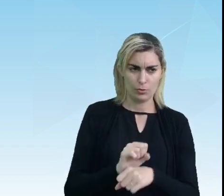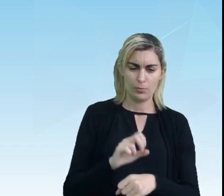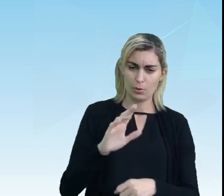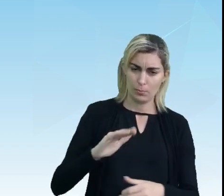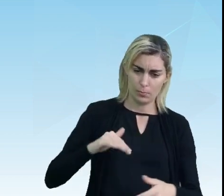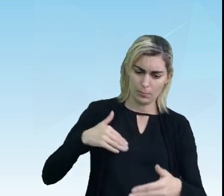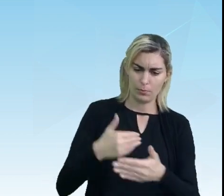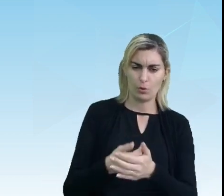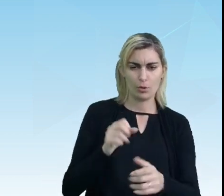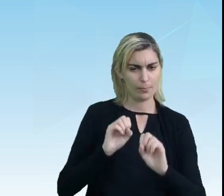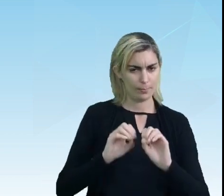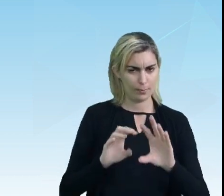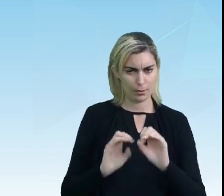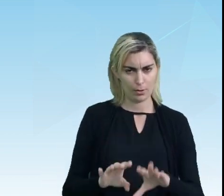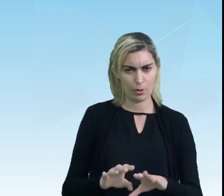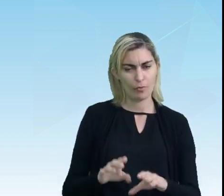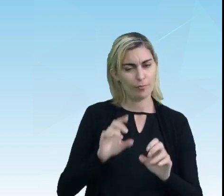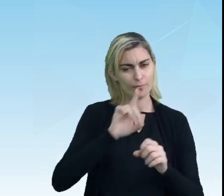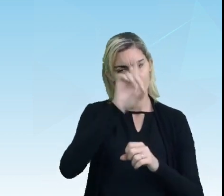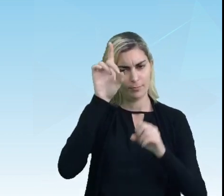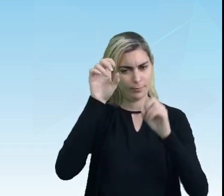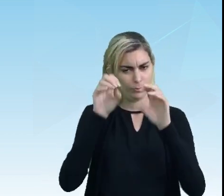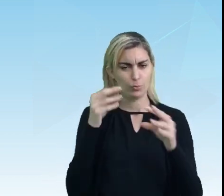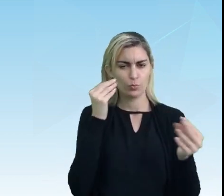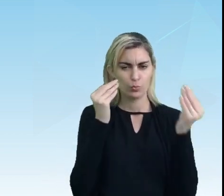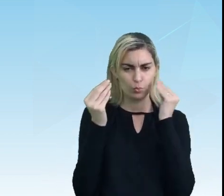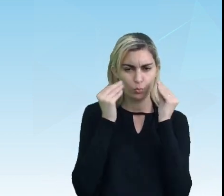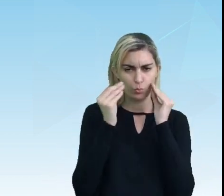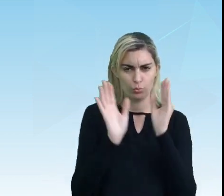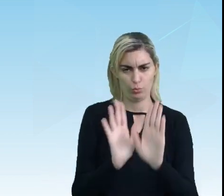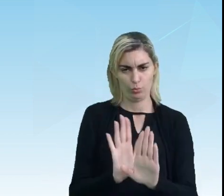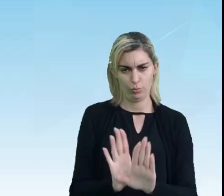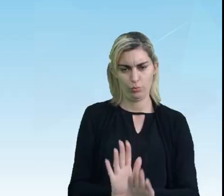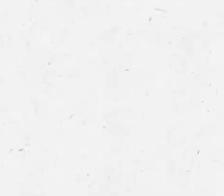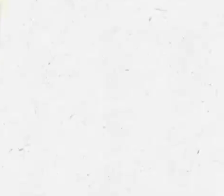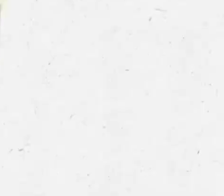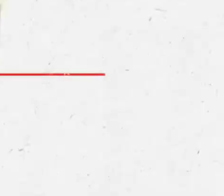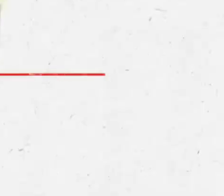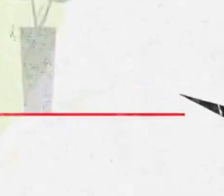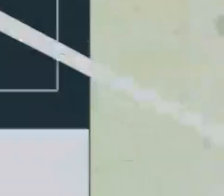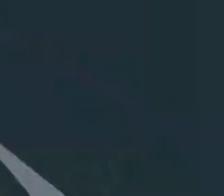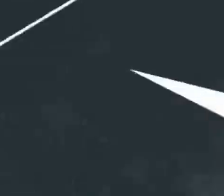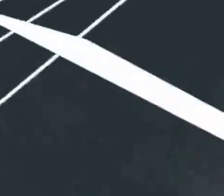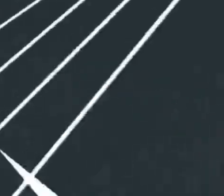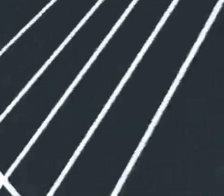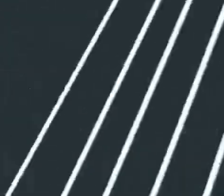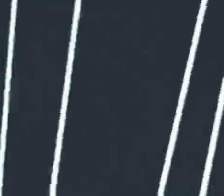nossa próxima aula, tá? Fique com Deus. Um beijo da prof. Tchau.